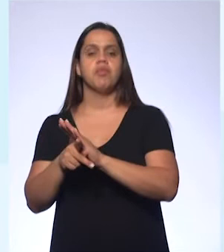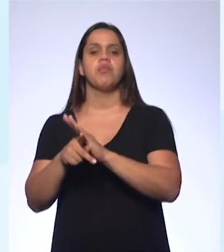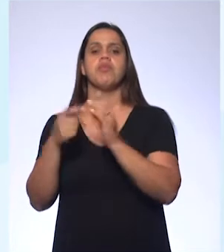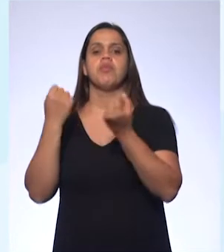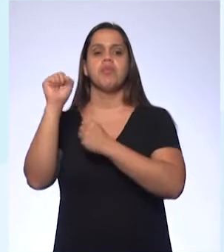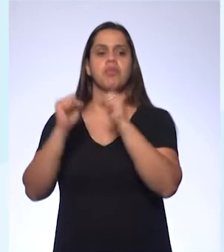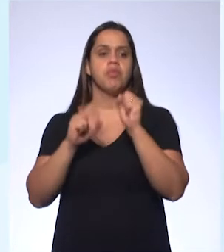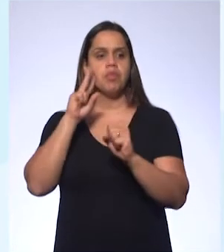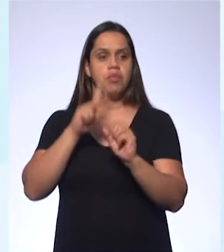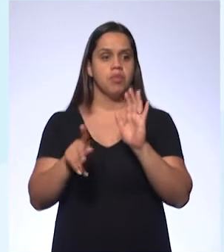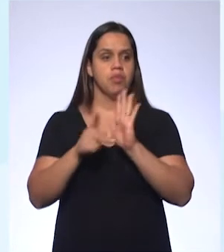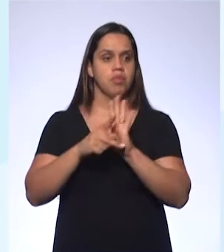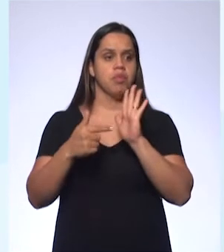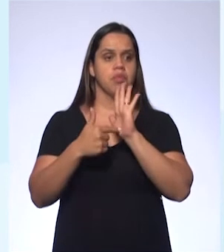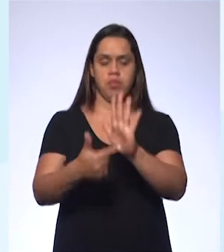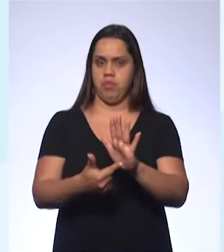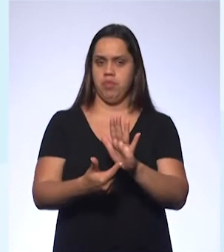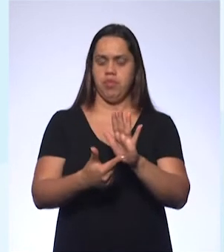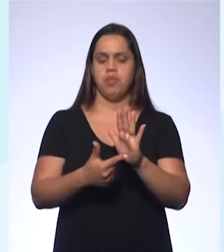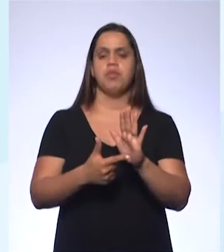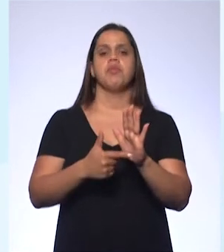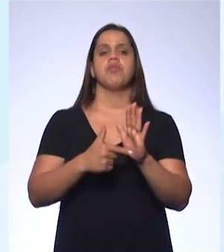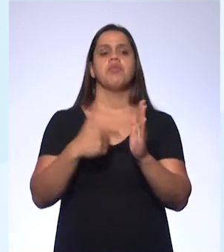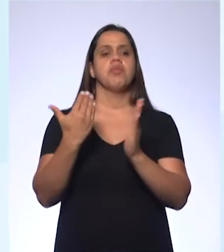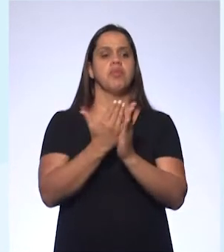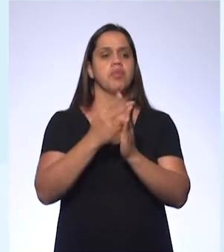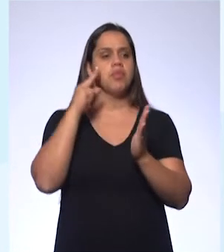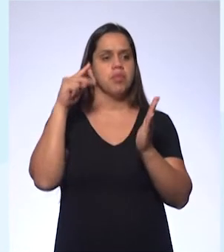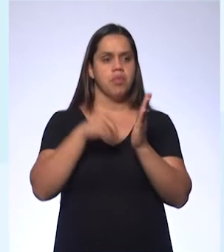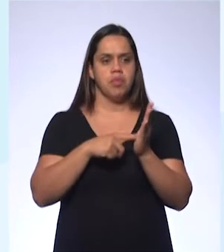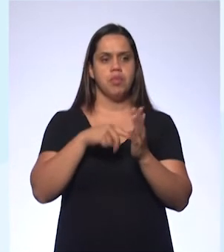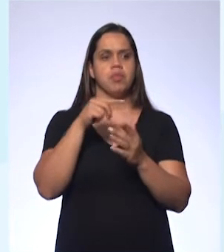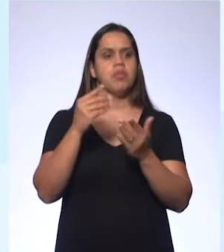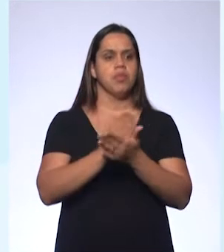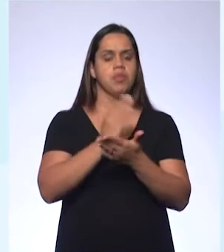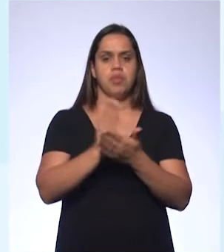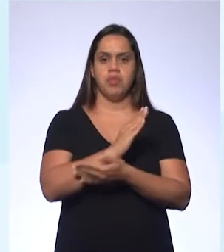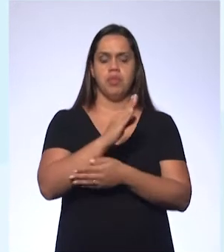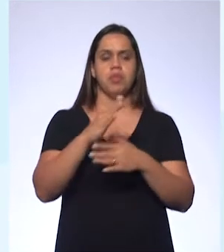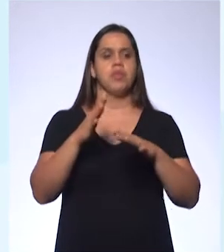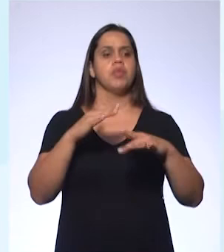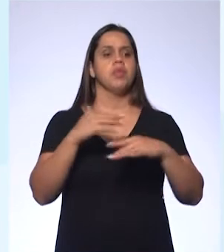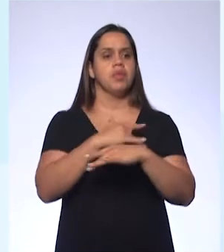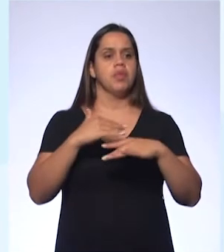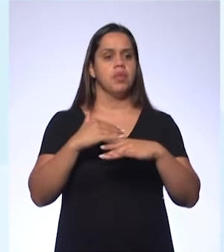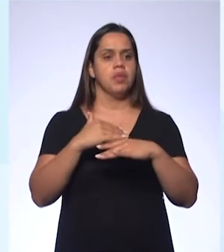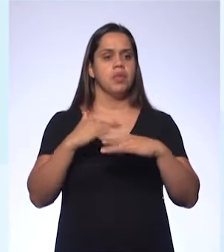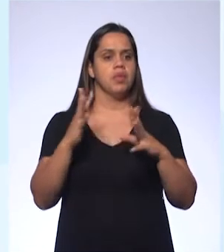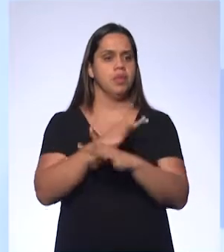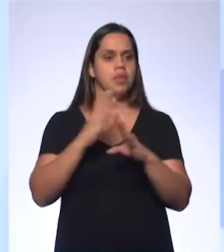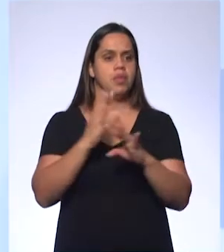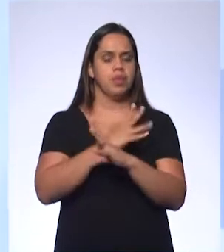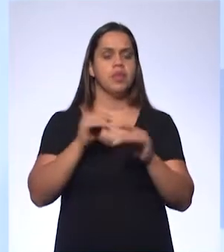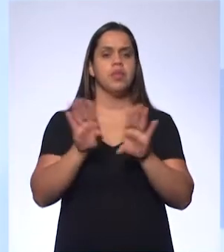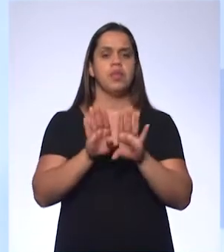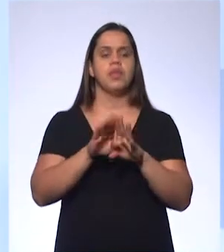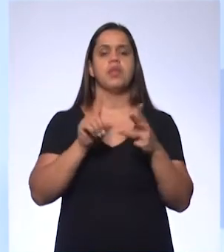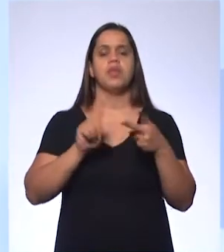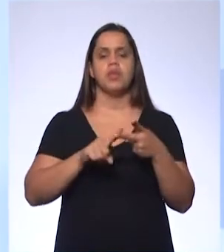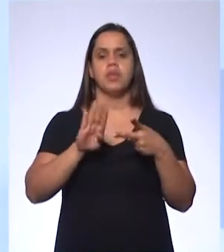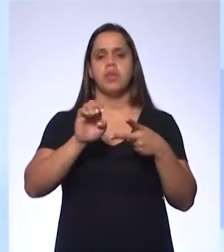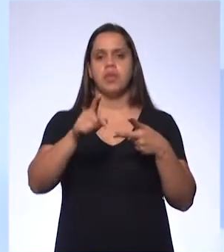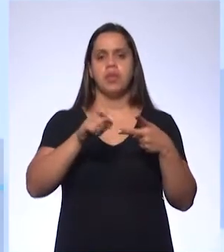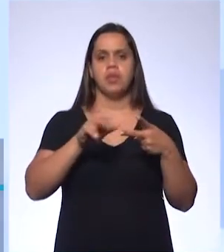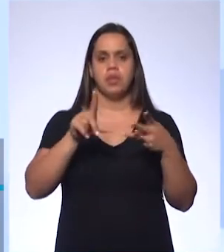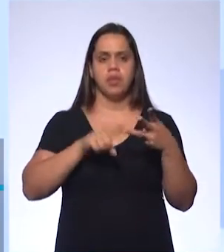Bexiga e Barra Funda mostra exatamente isso. Os primeiros imigrantes europeus que chegam começam a se instalar nos cortiços, né?